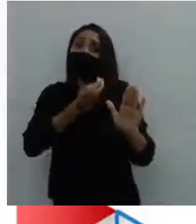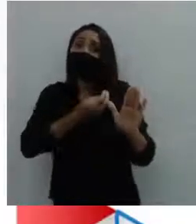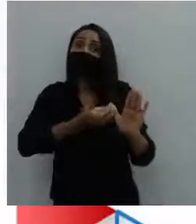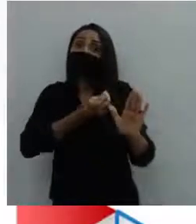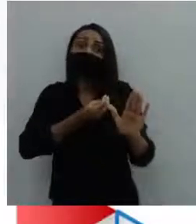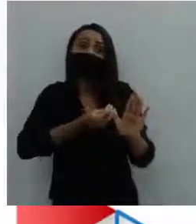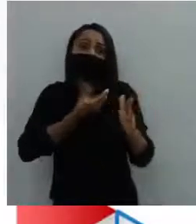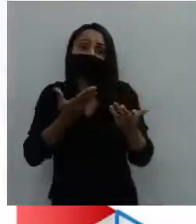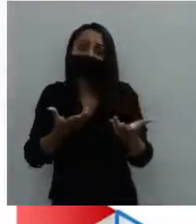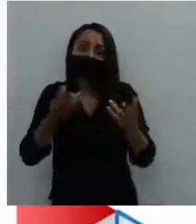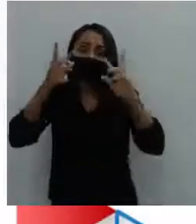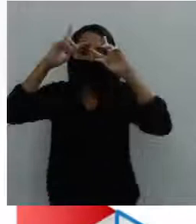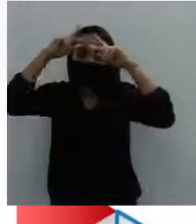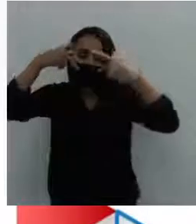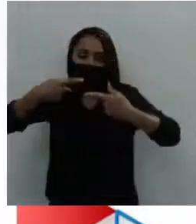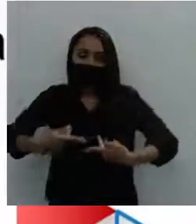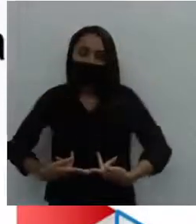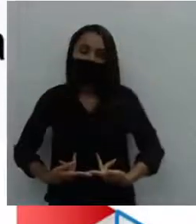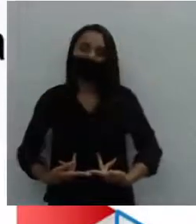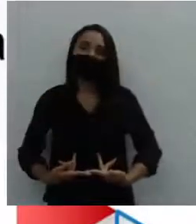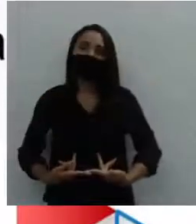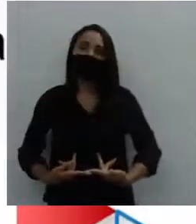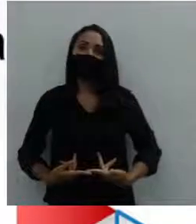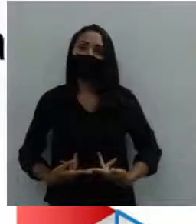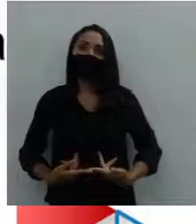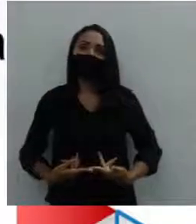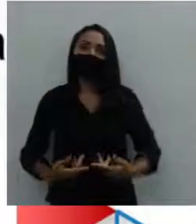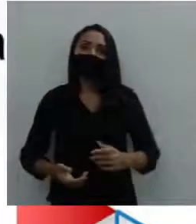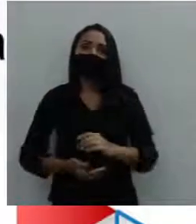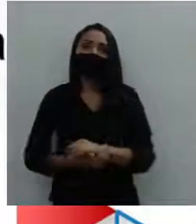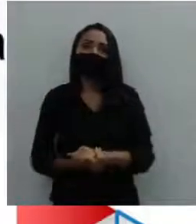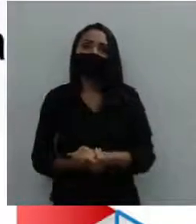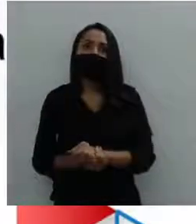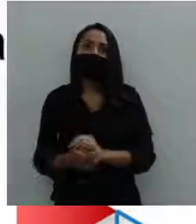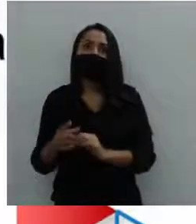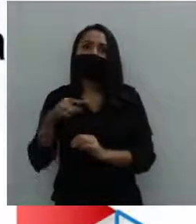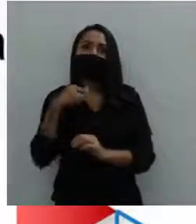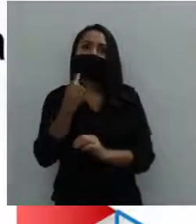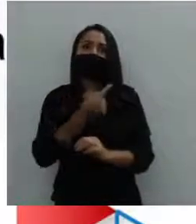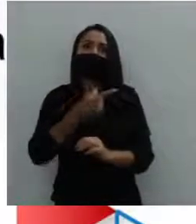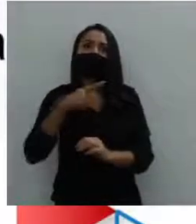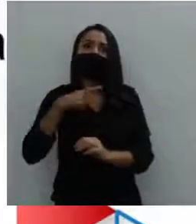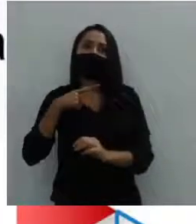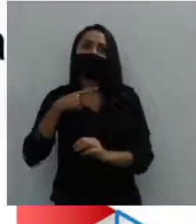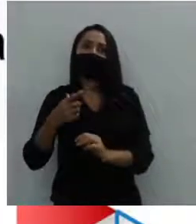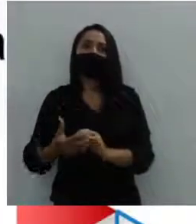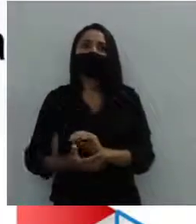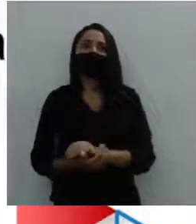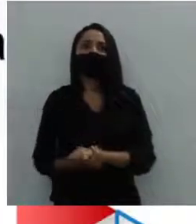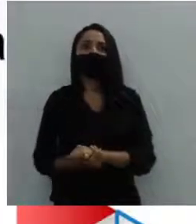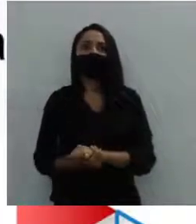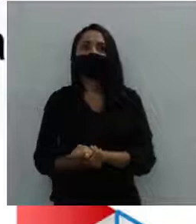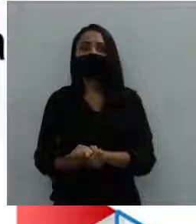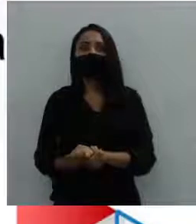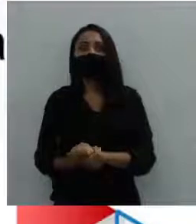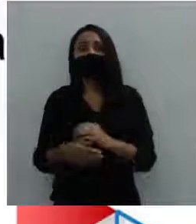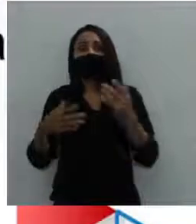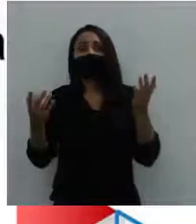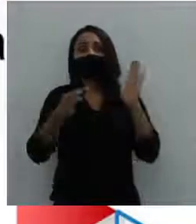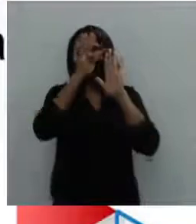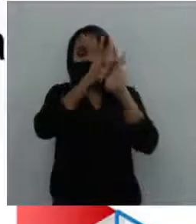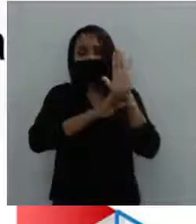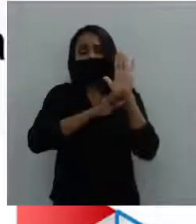relações humanas, certo? E aqui nós temos na tela ainda uma alegoria muito famosa